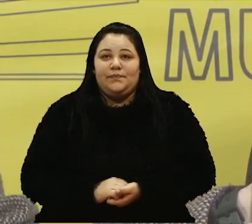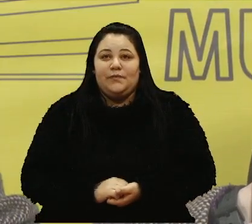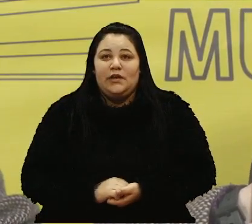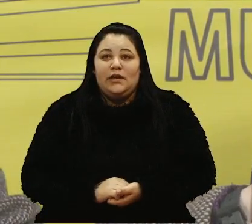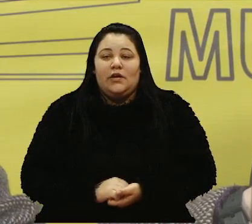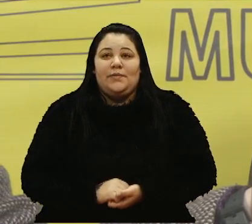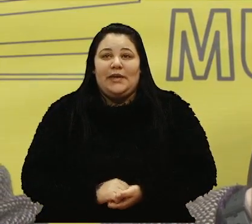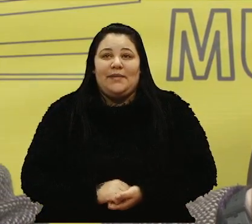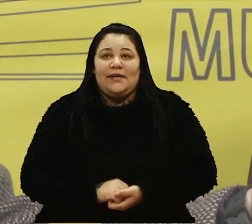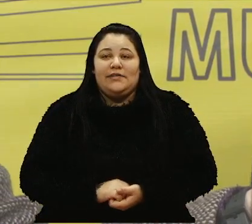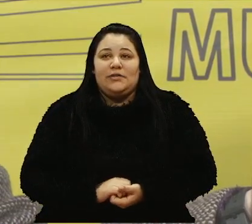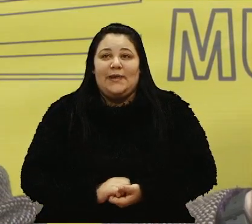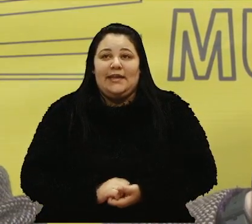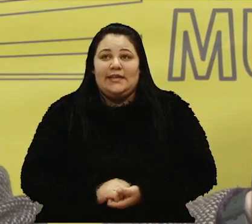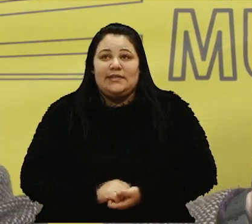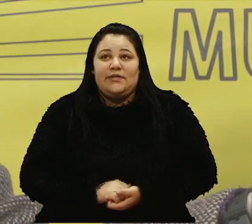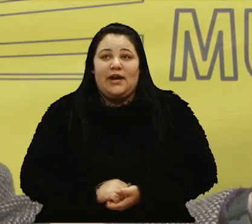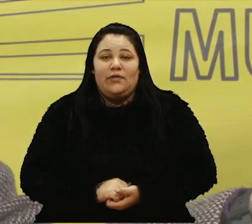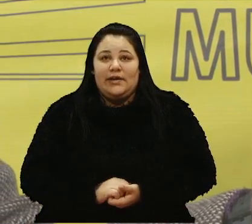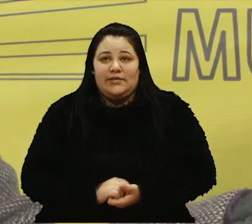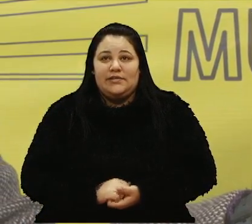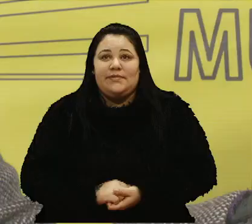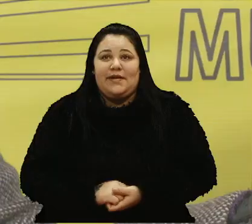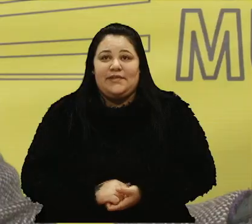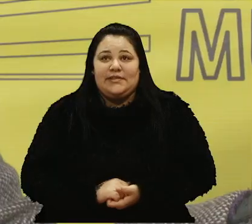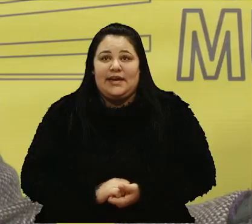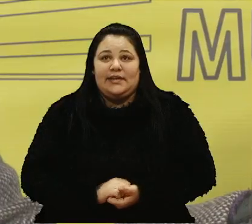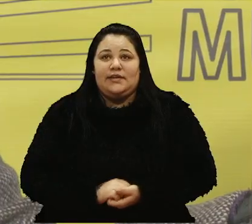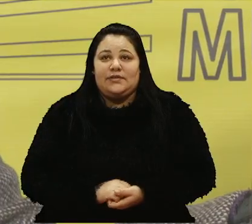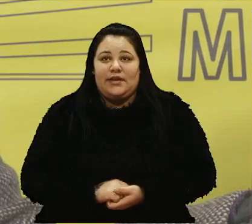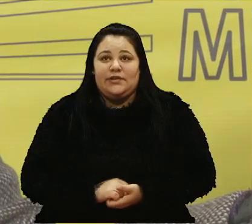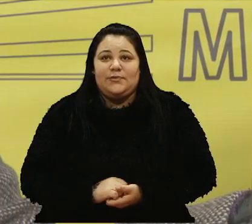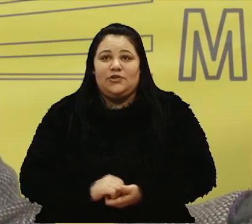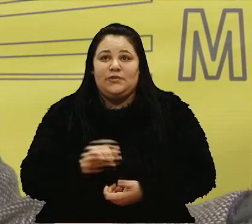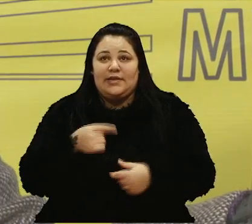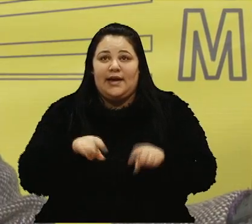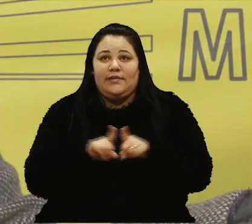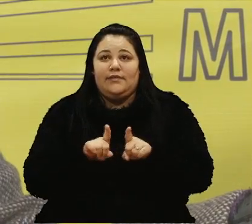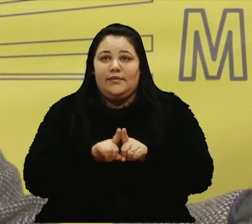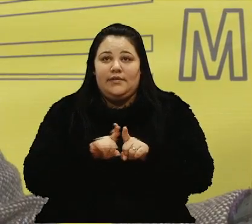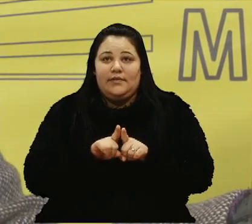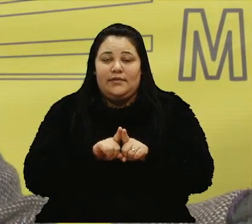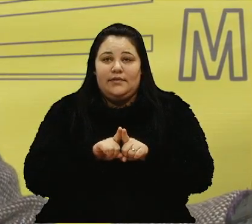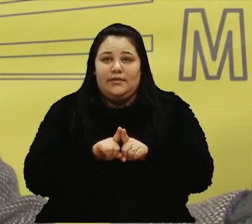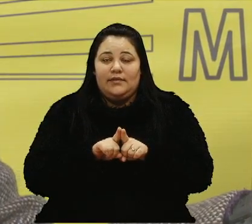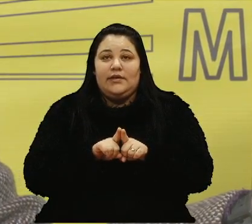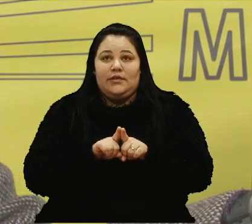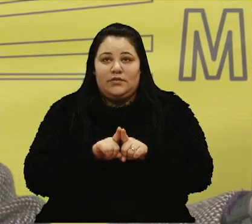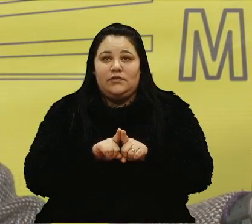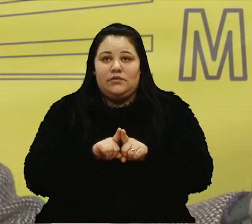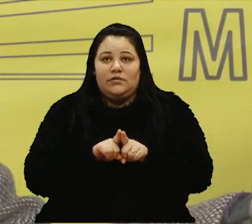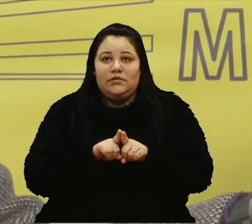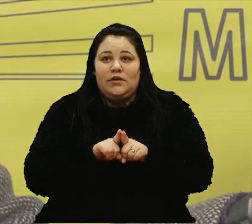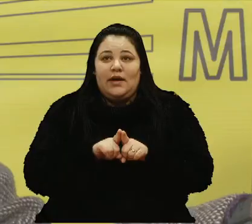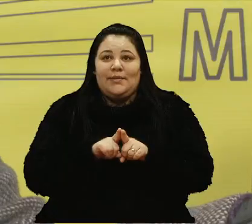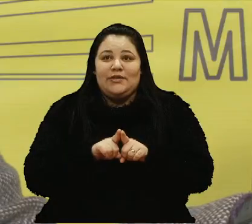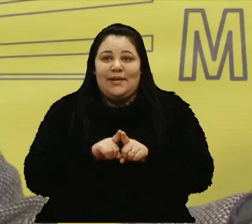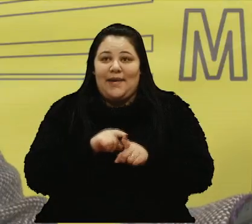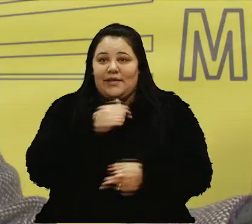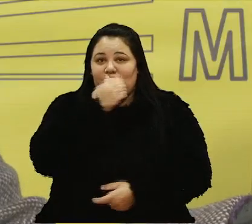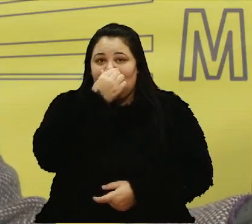Ficamos admirados com o que já se avançou do ponto de vista de modernização do transporte coletivo em